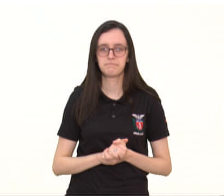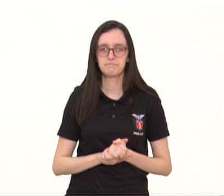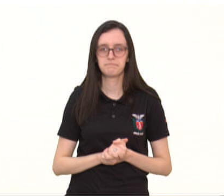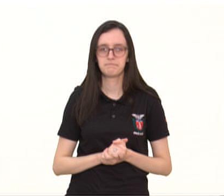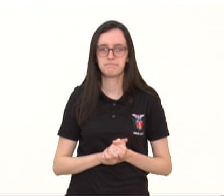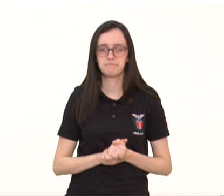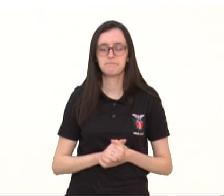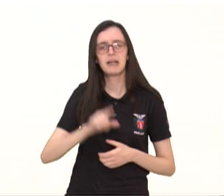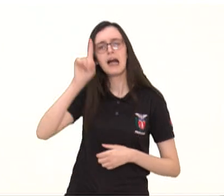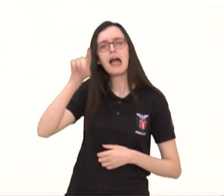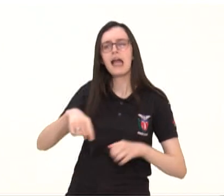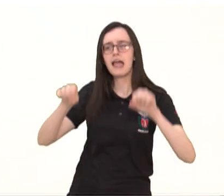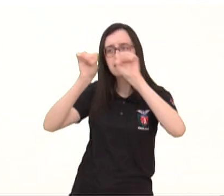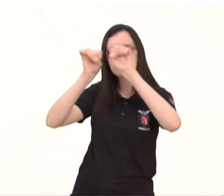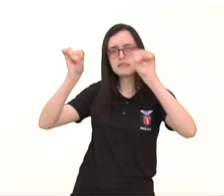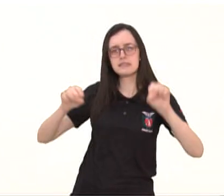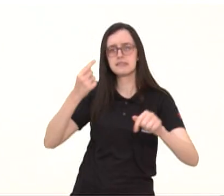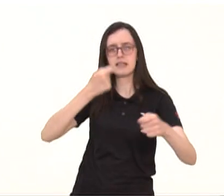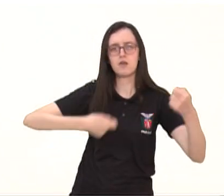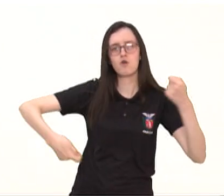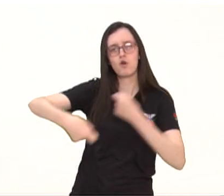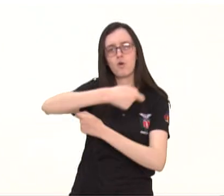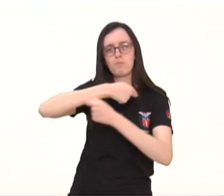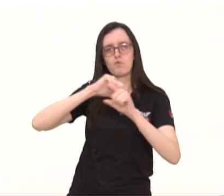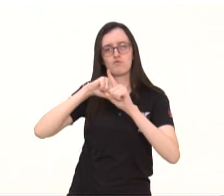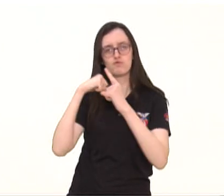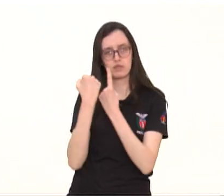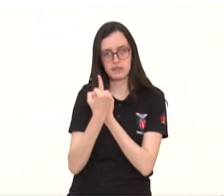É um sistema econômico e social